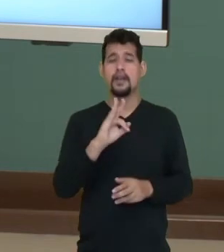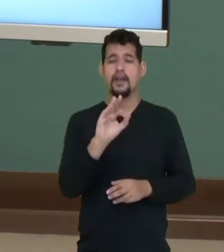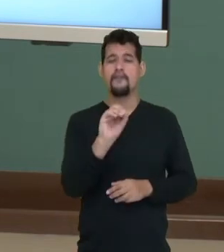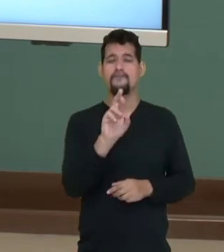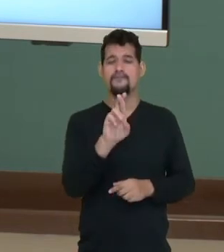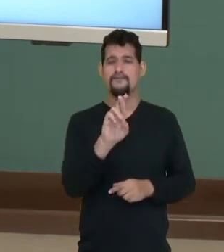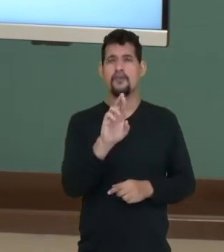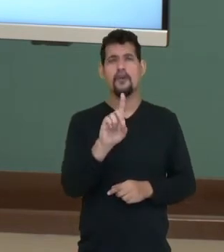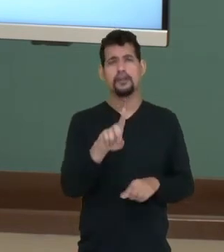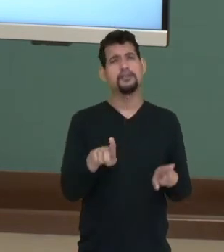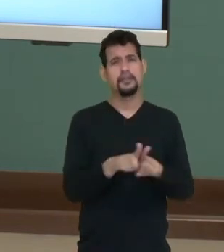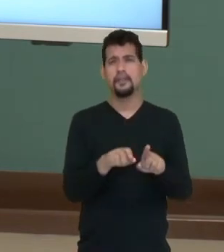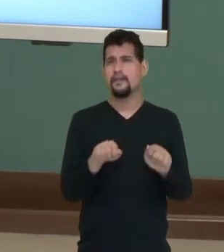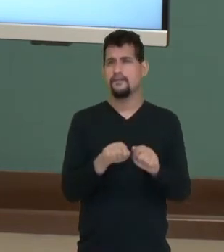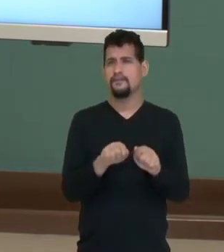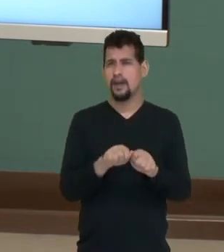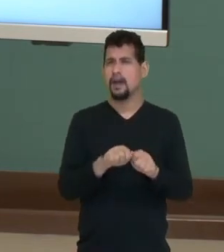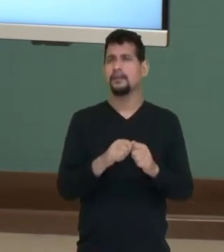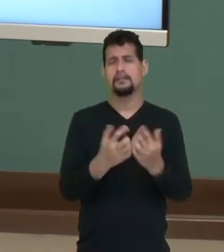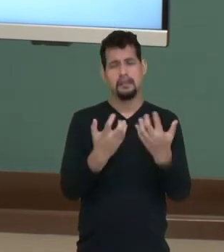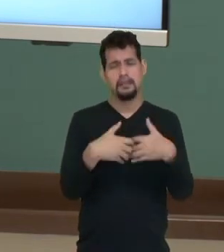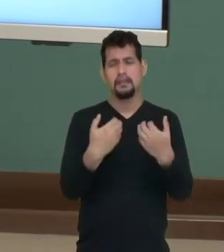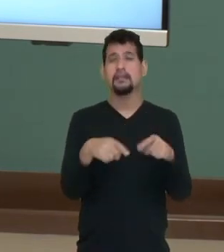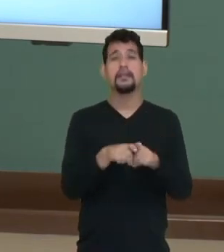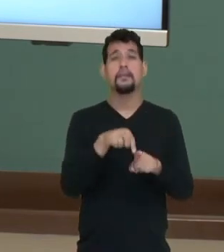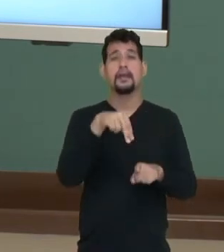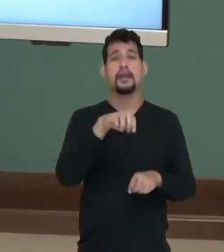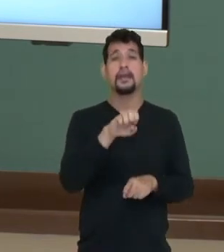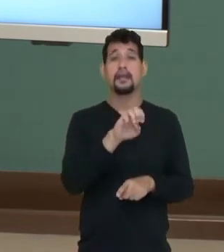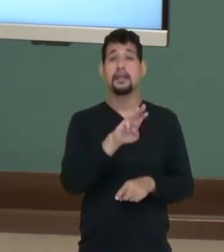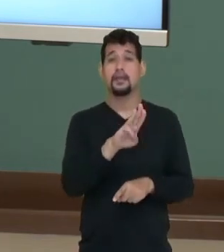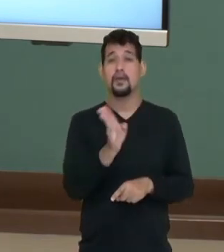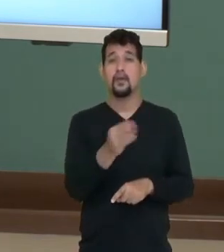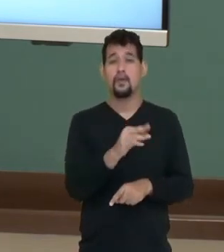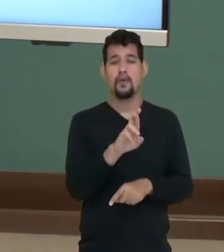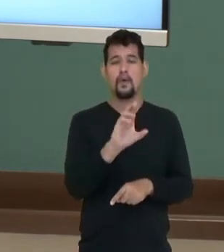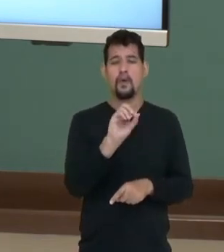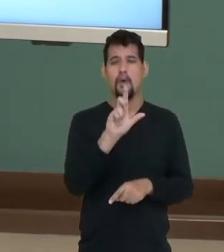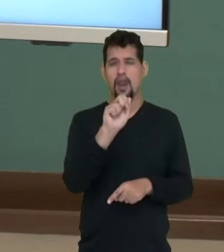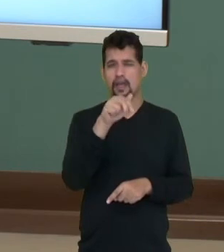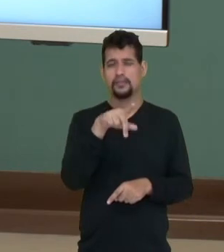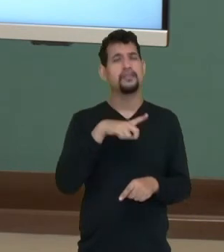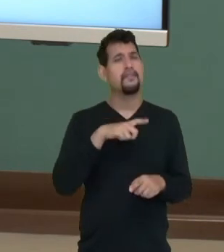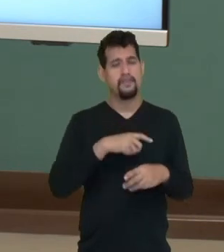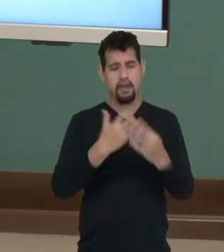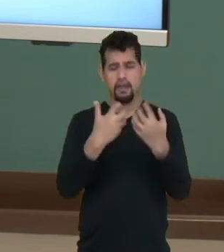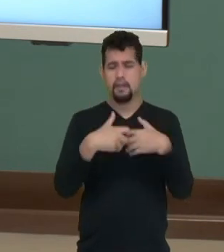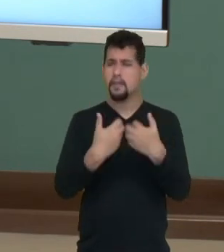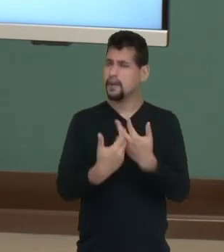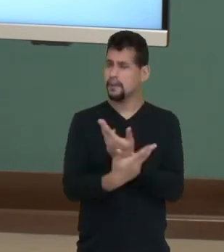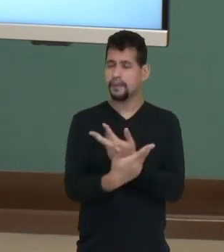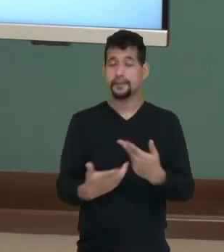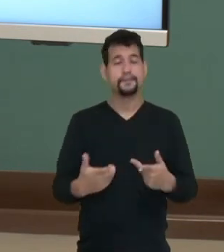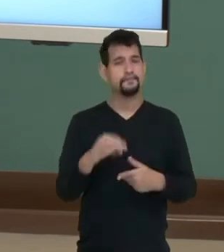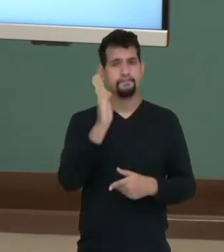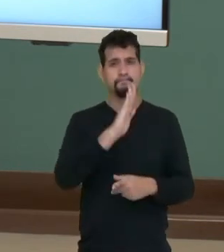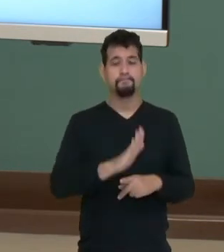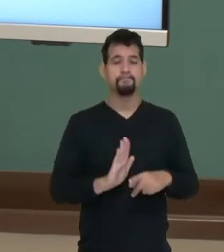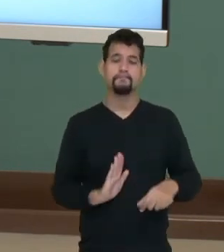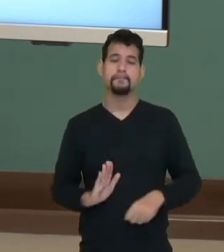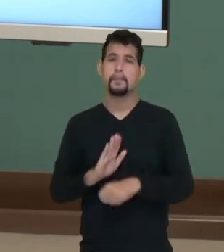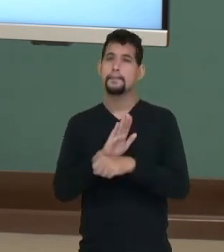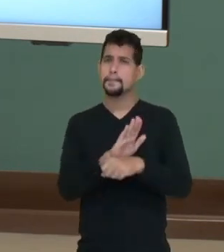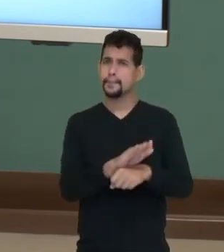produz tratores, a New Holland e outras mais, né? Que produzem tratores no nosso país. E ajudou muito a desenvolver o